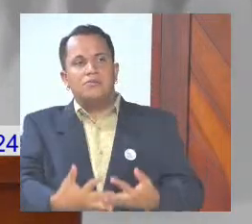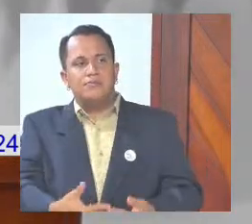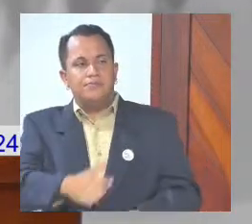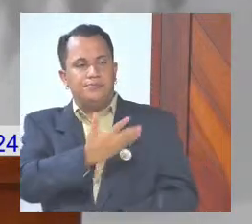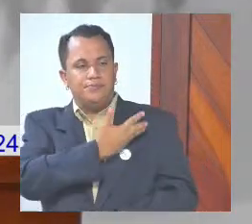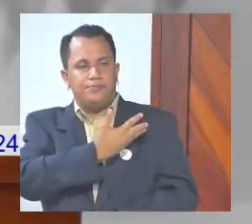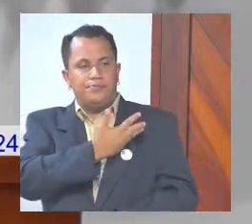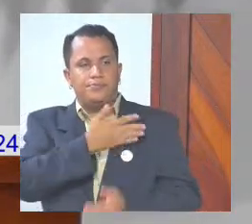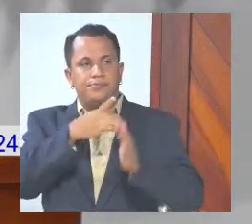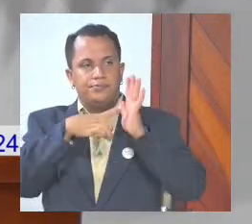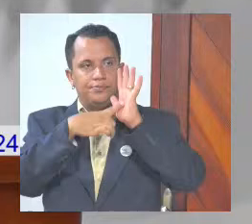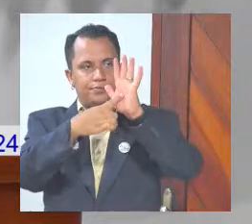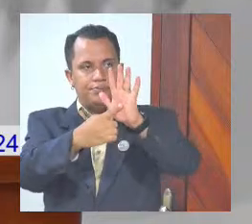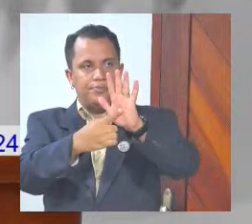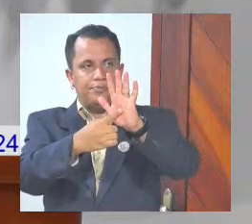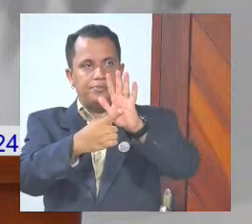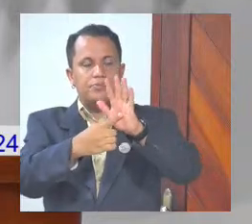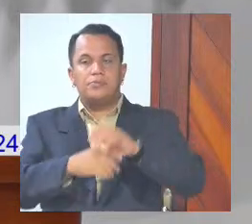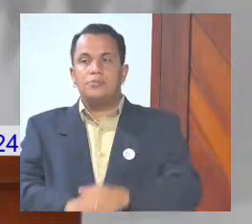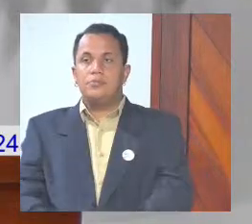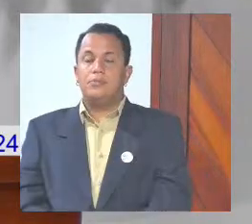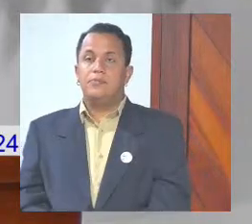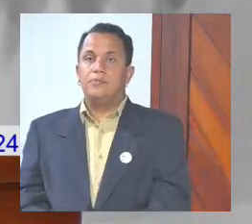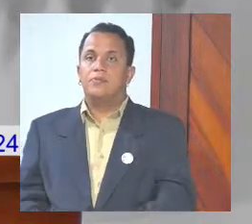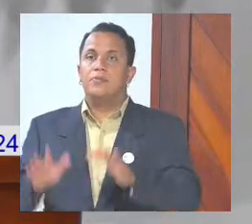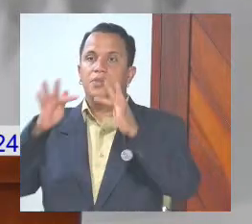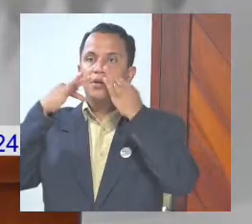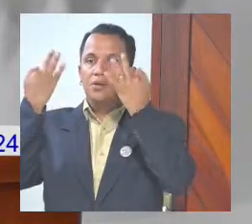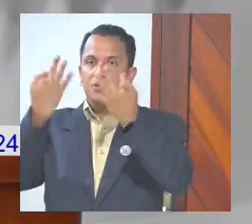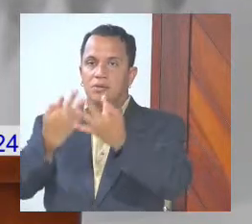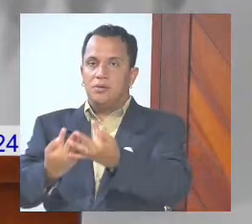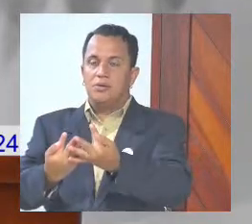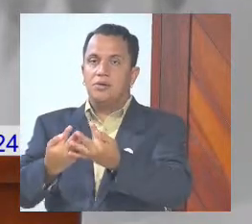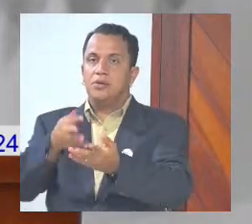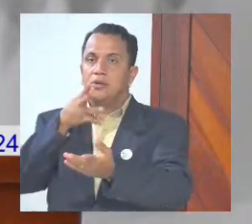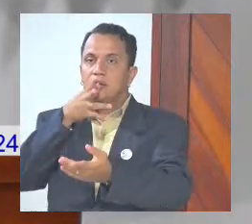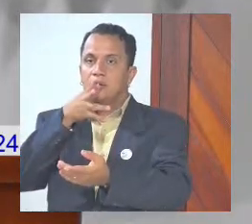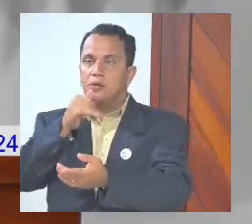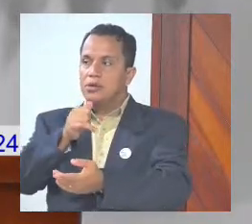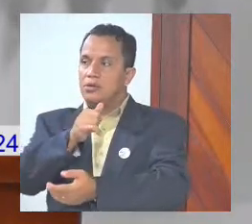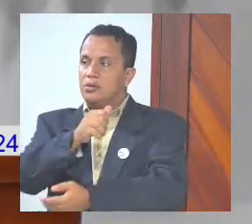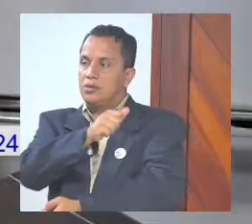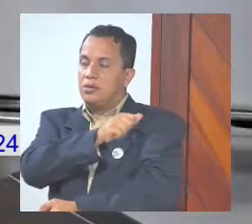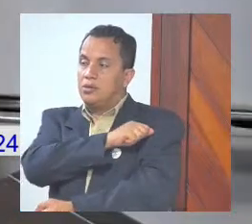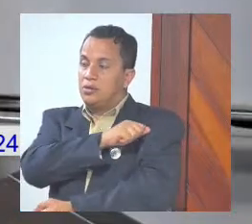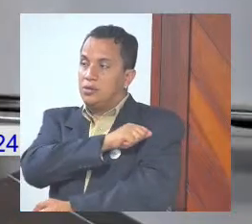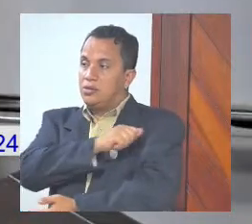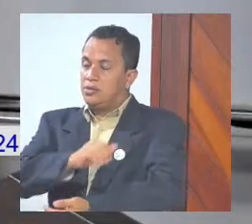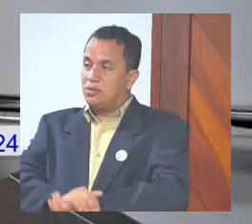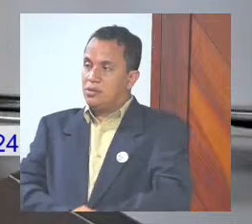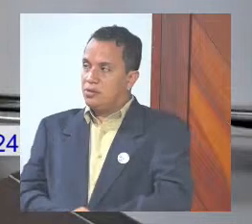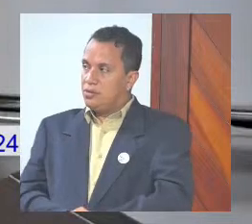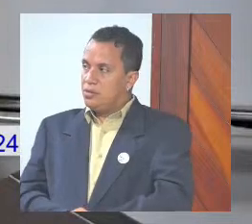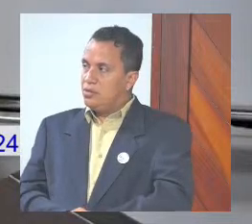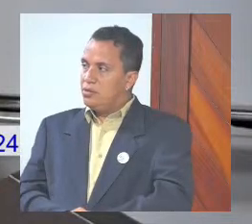colega representante dessas famílias, do pais de aluno, como é o nome dele?